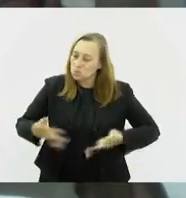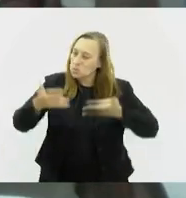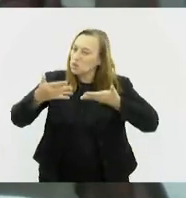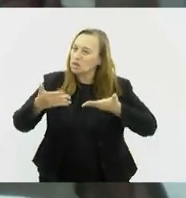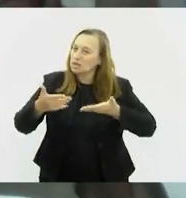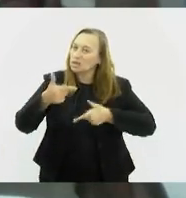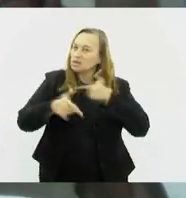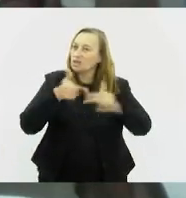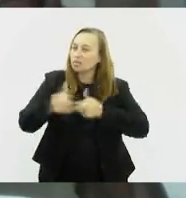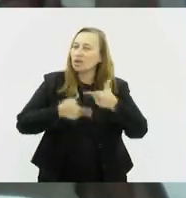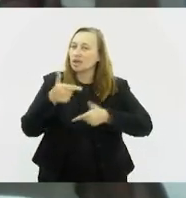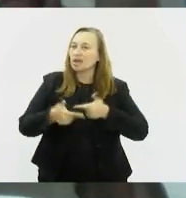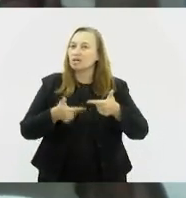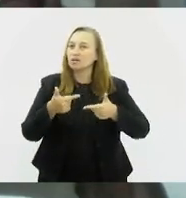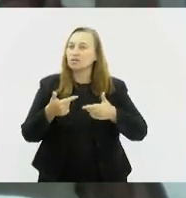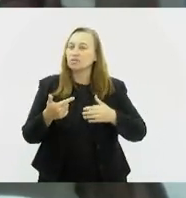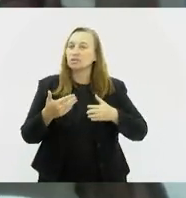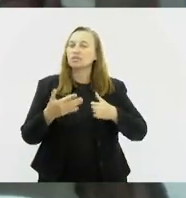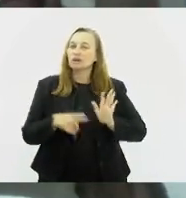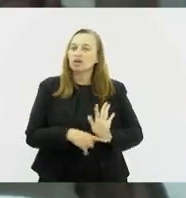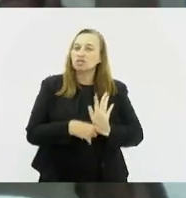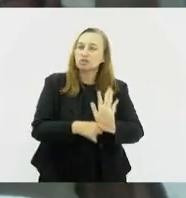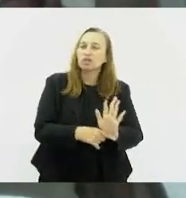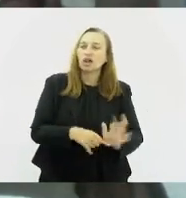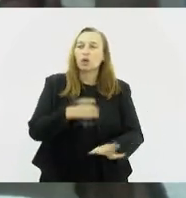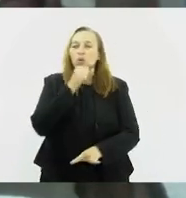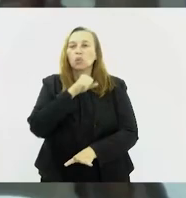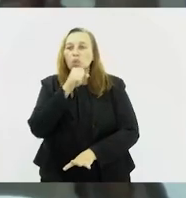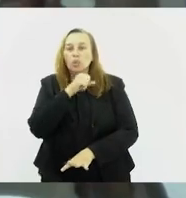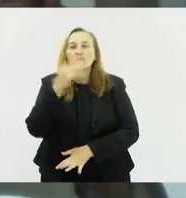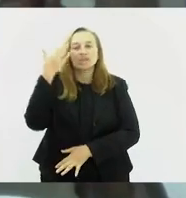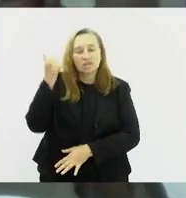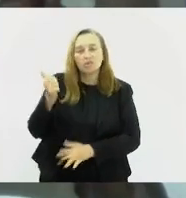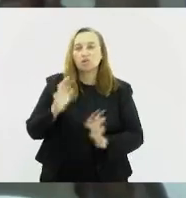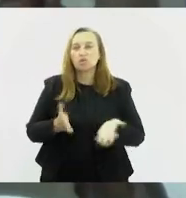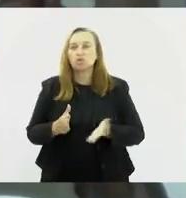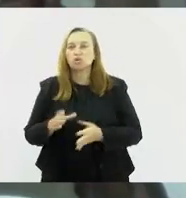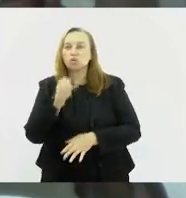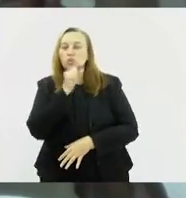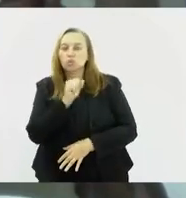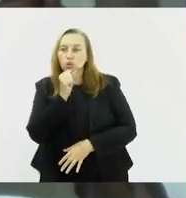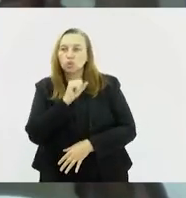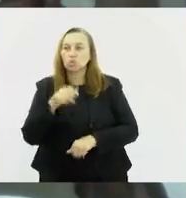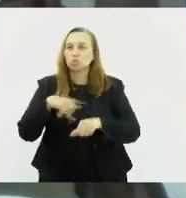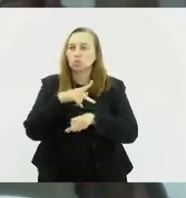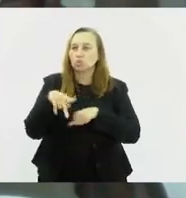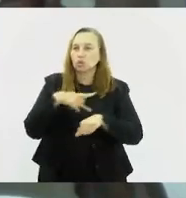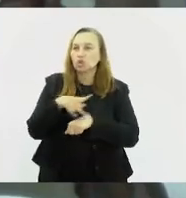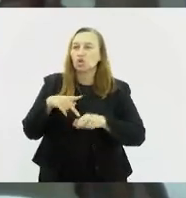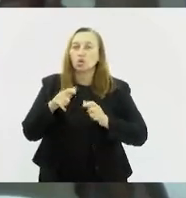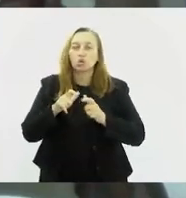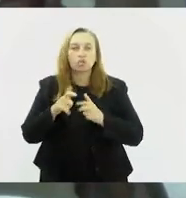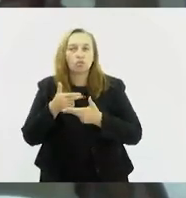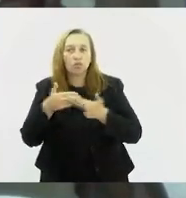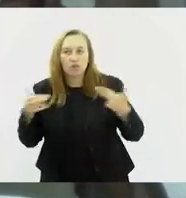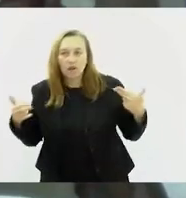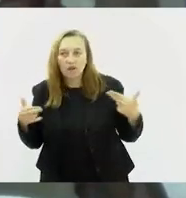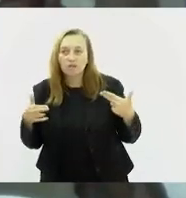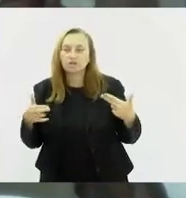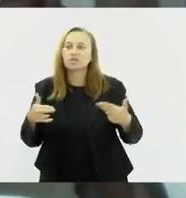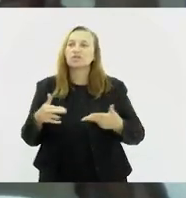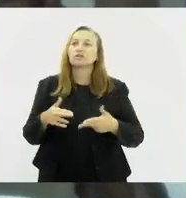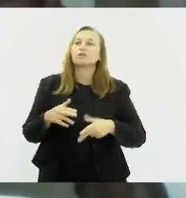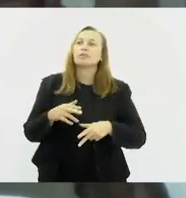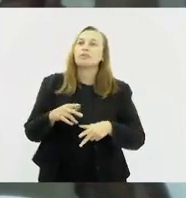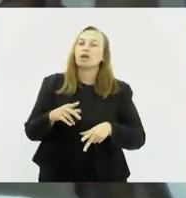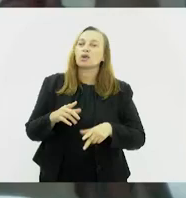pela causa do idoso. A gente sabe que o idoso hoje no nosso país são muitos e a perspectiva de